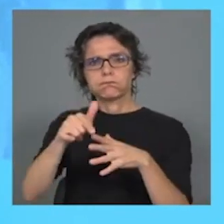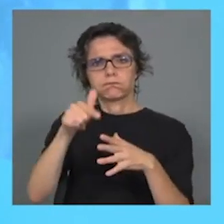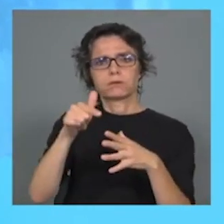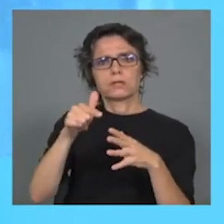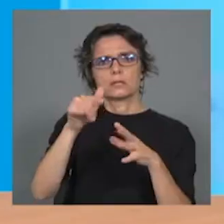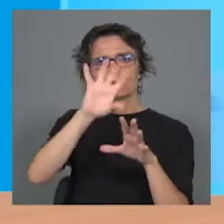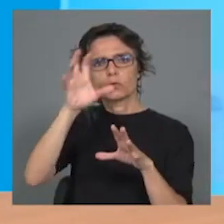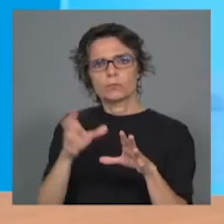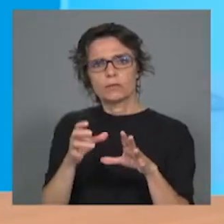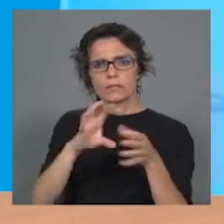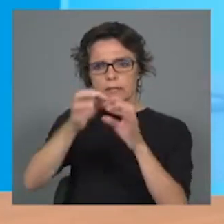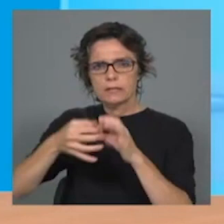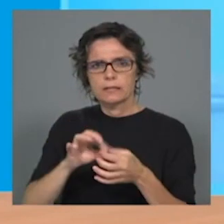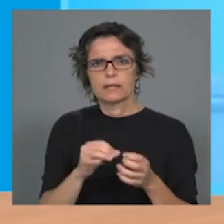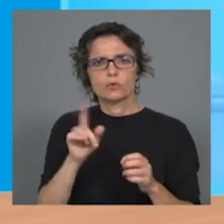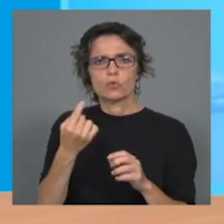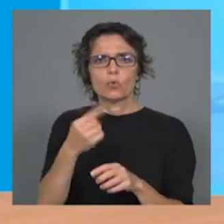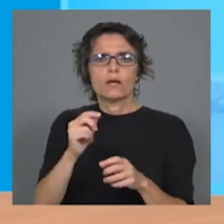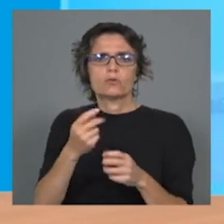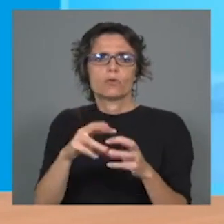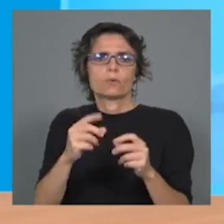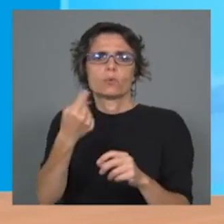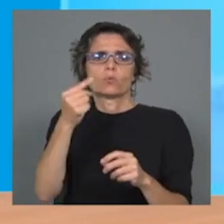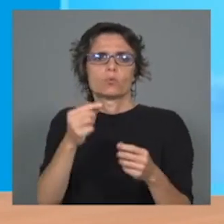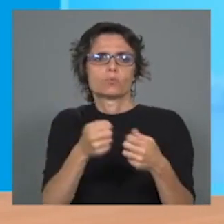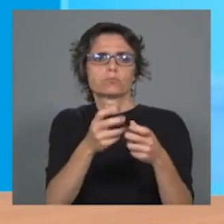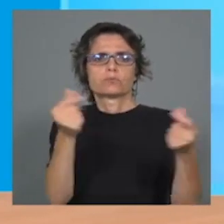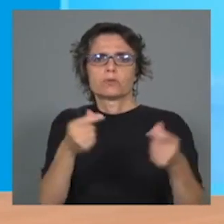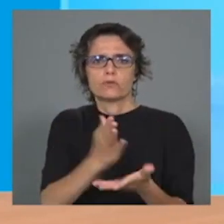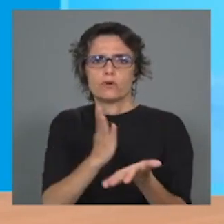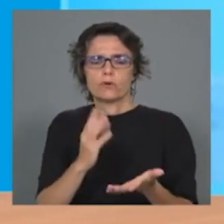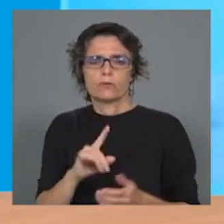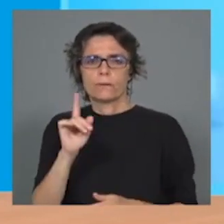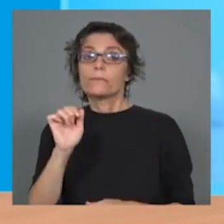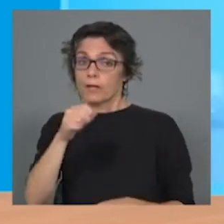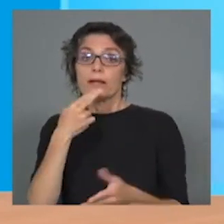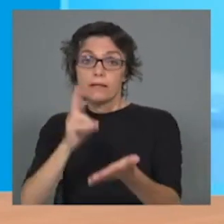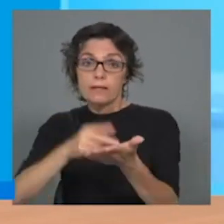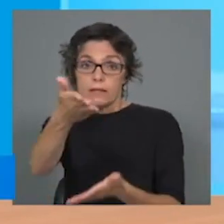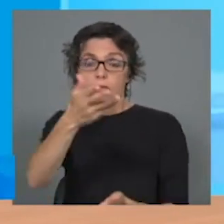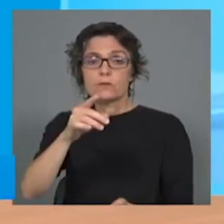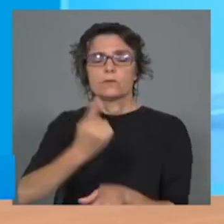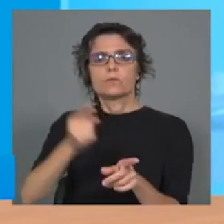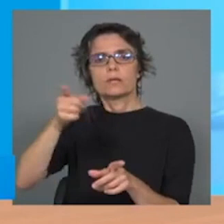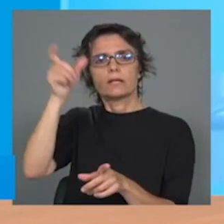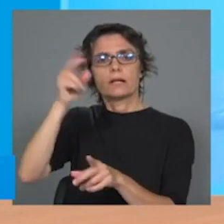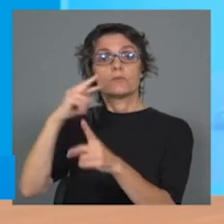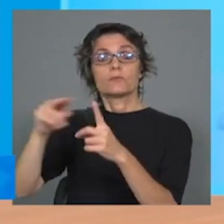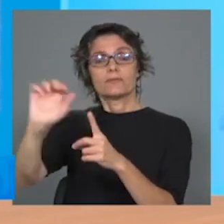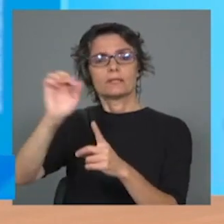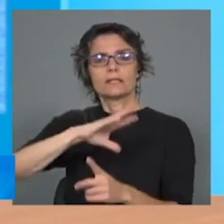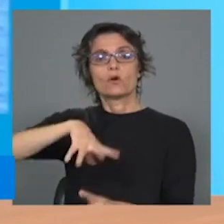que ela teve sempre, desde muito nova, uma consciência de que o mundo é mais do que as nossas